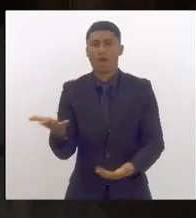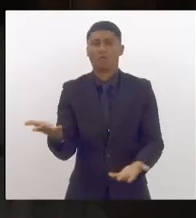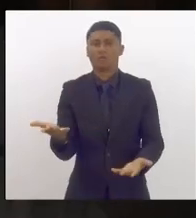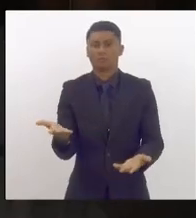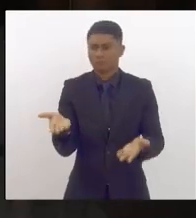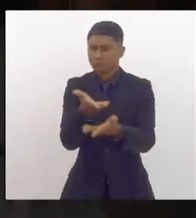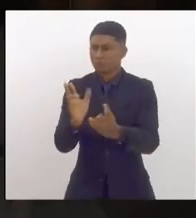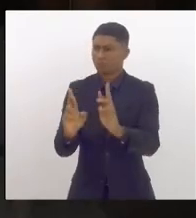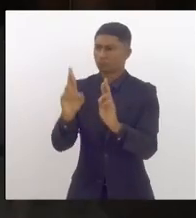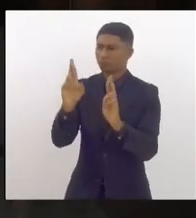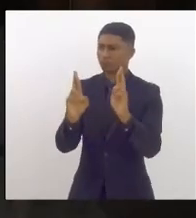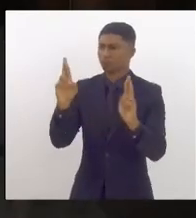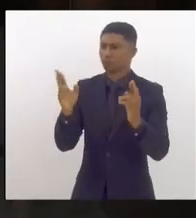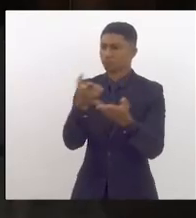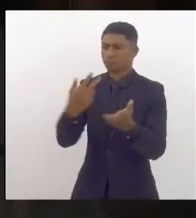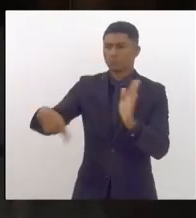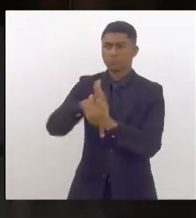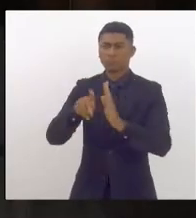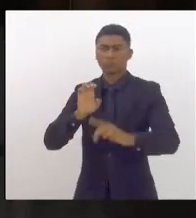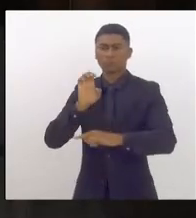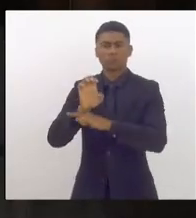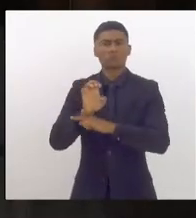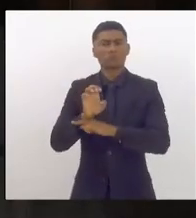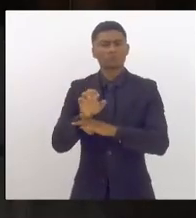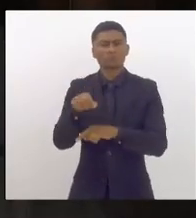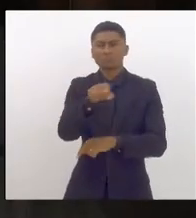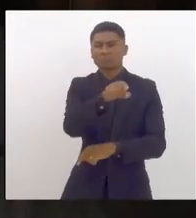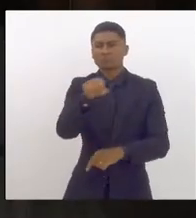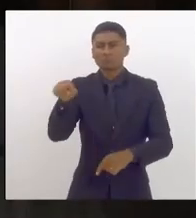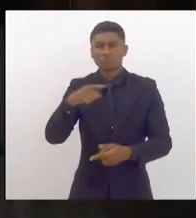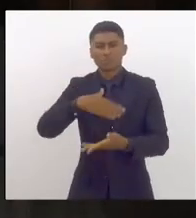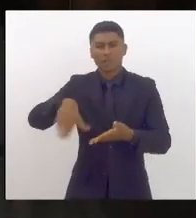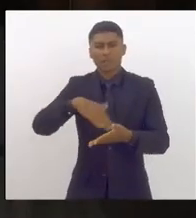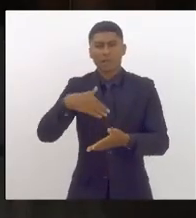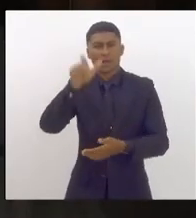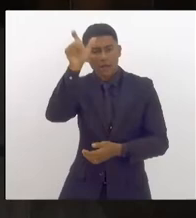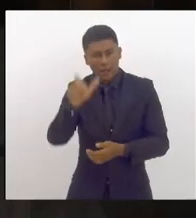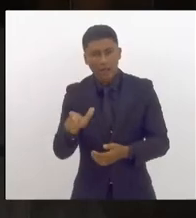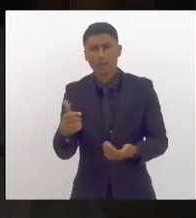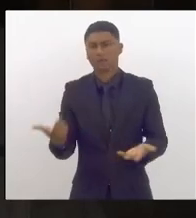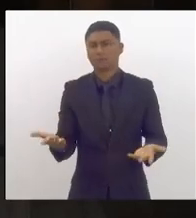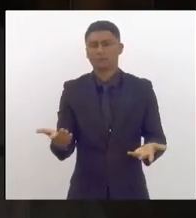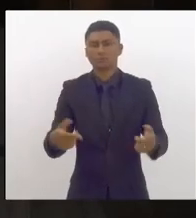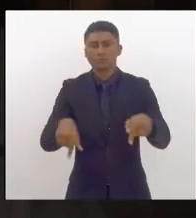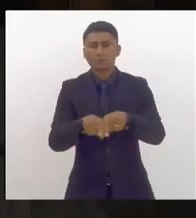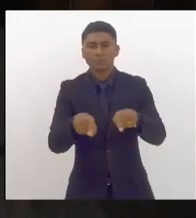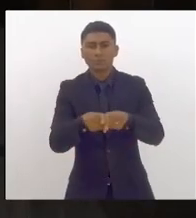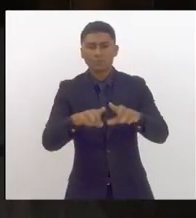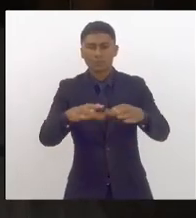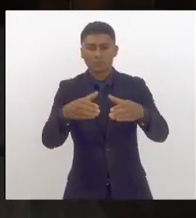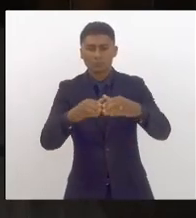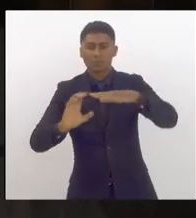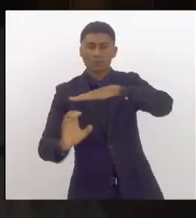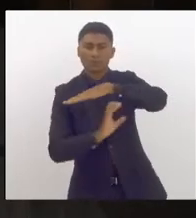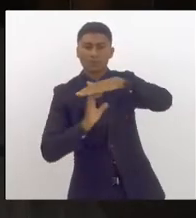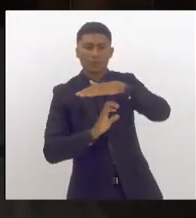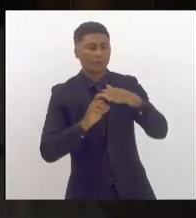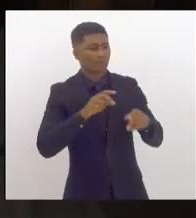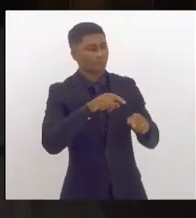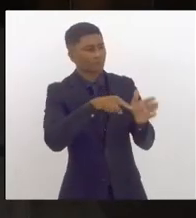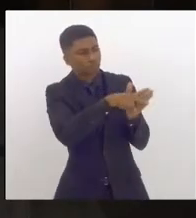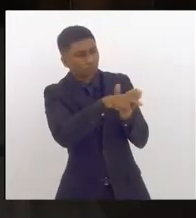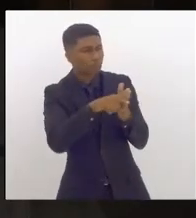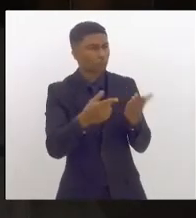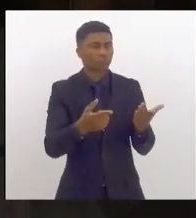estaduais diretamente vinculadas ao tema secretario transporte agência reguladora está Oi e